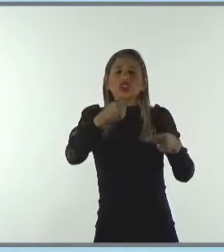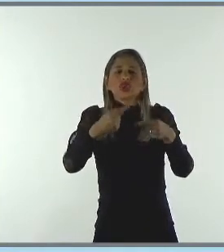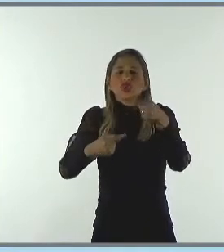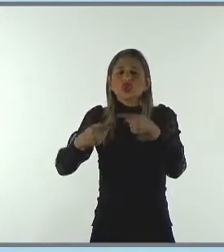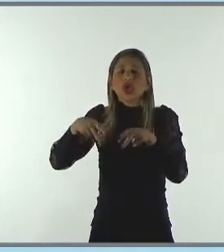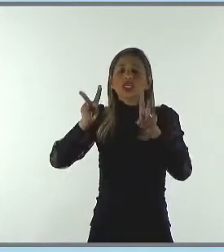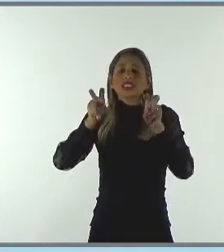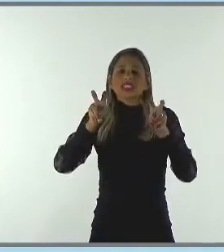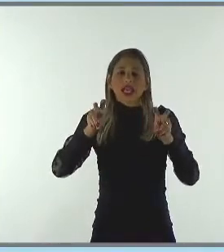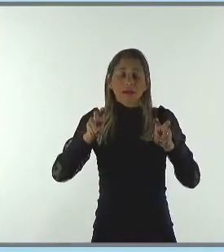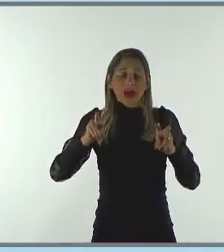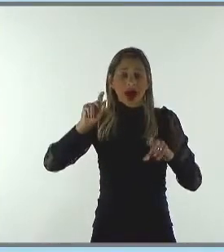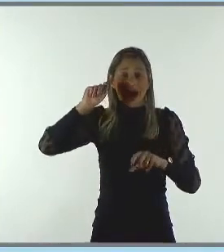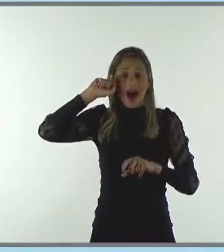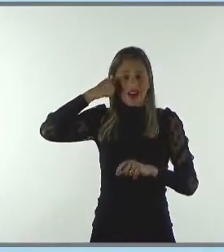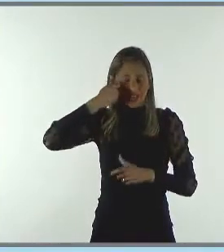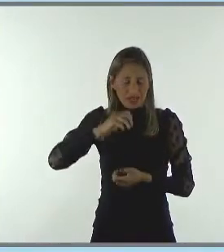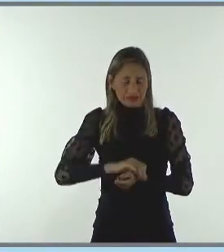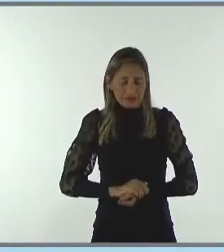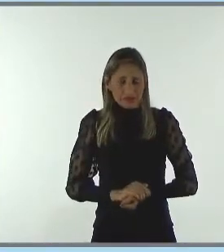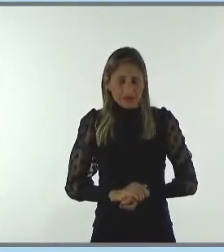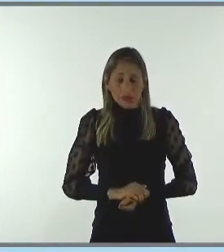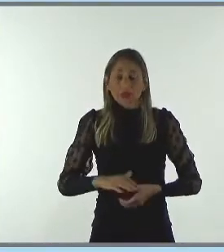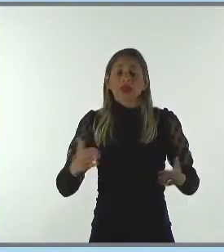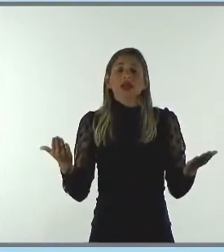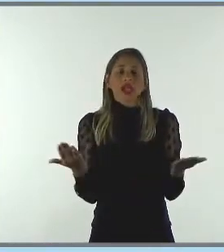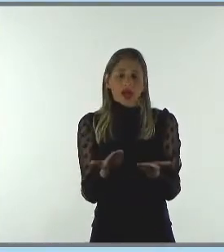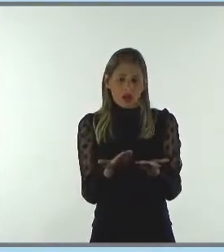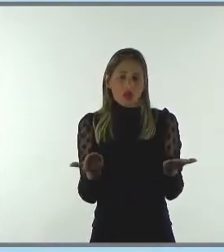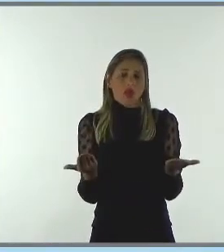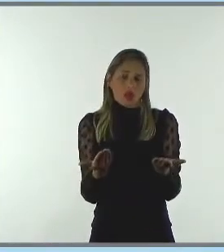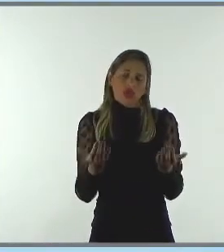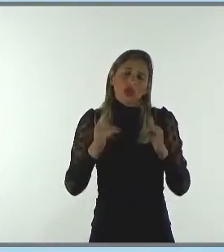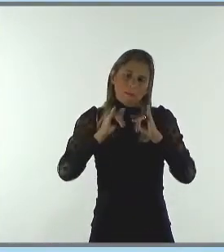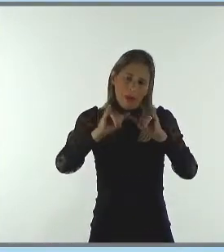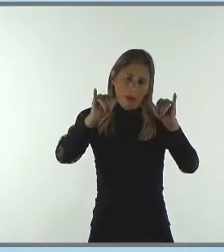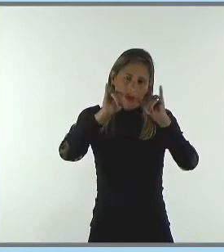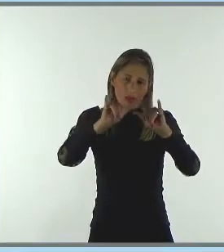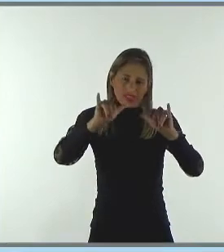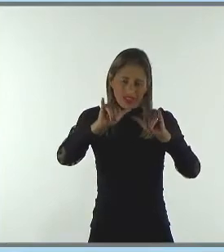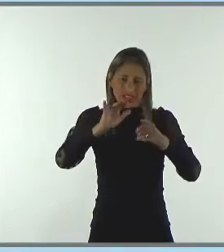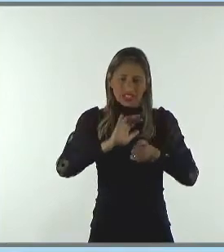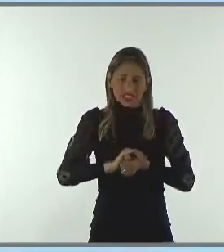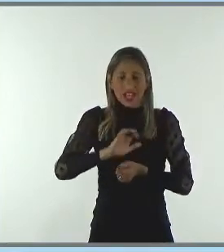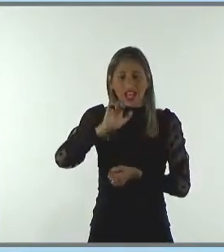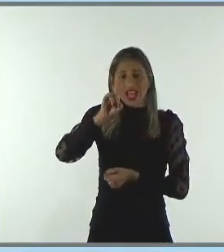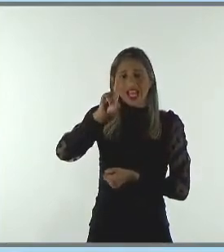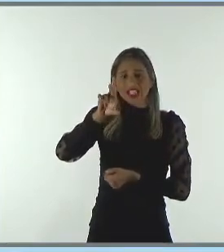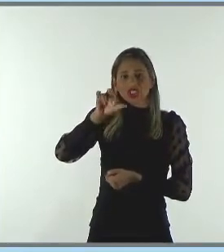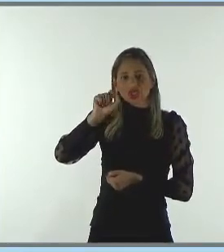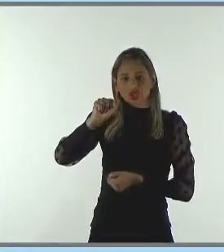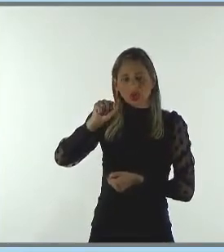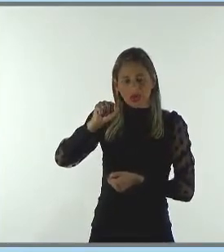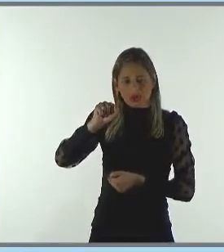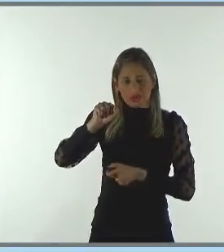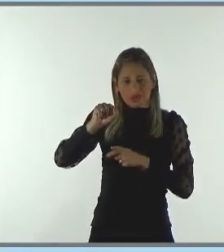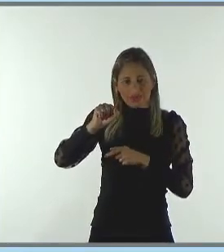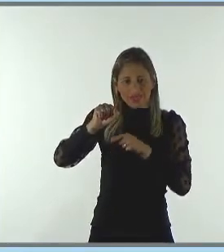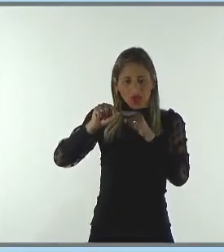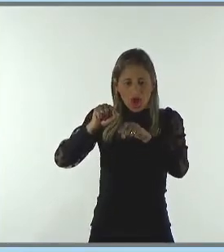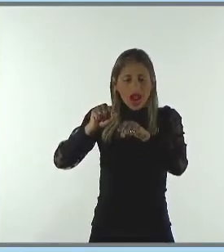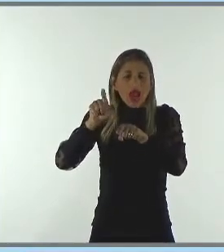temáticas afrodiaspóricas. Então, hoje, né, a gente poderia dizer que a editora da Maria Mazzarello